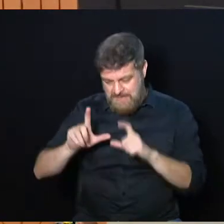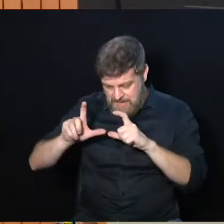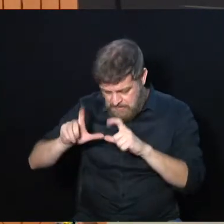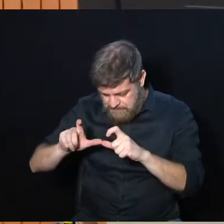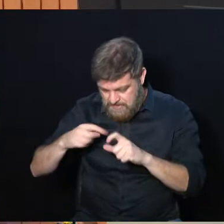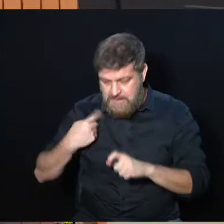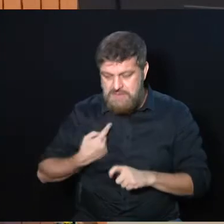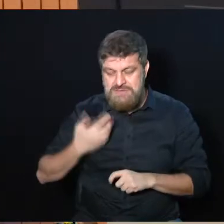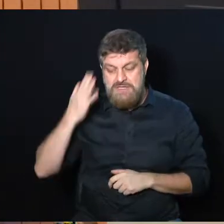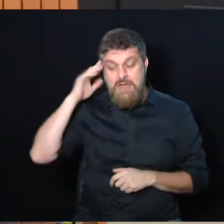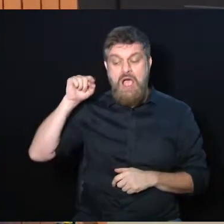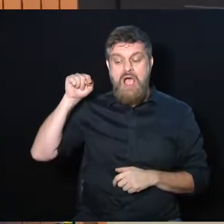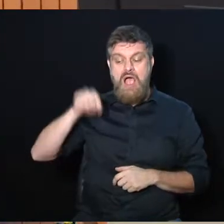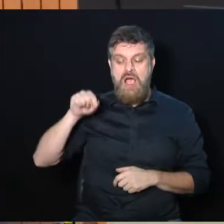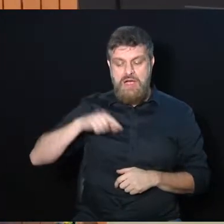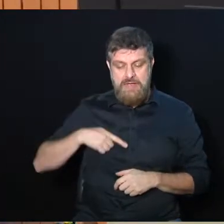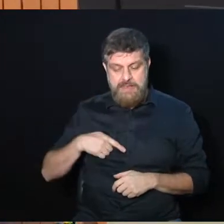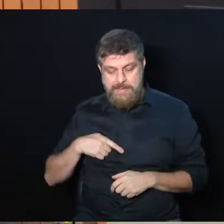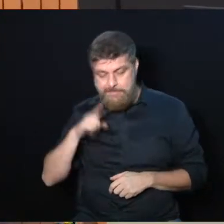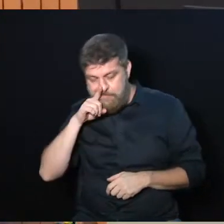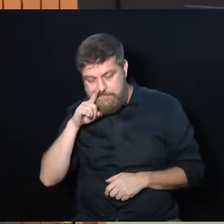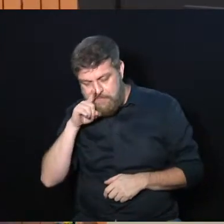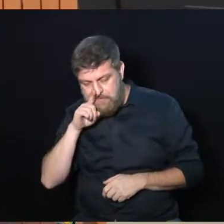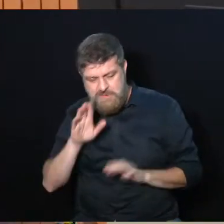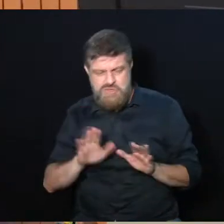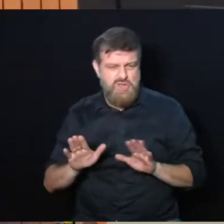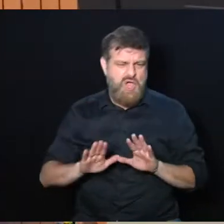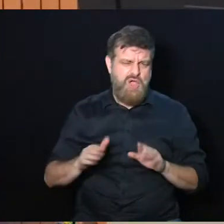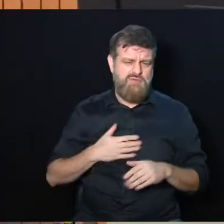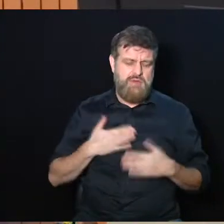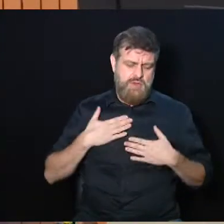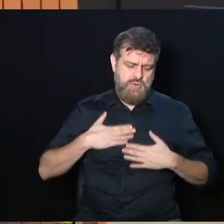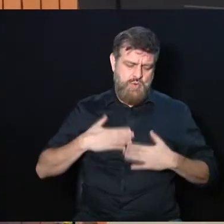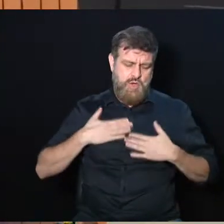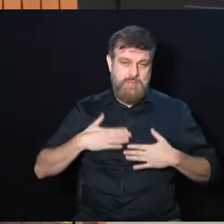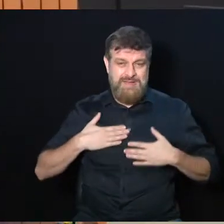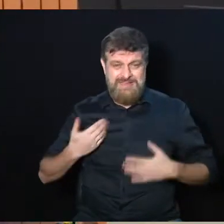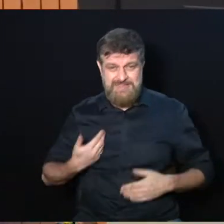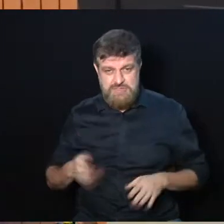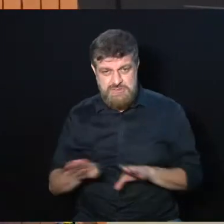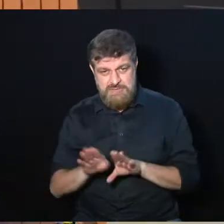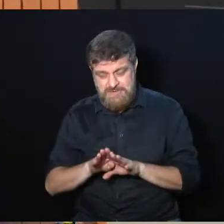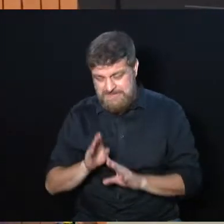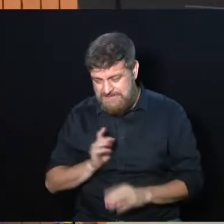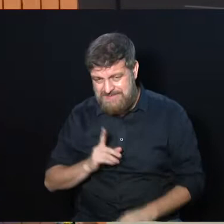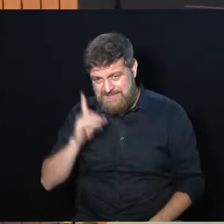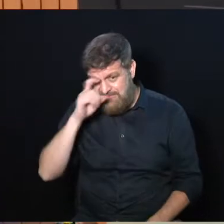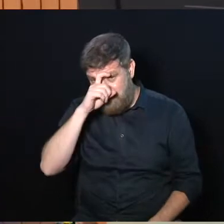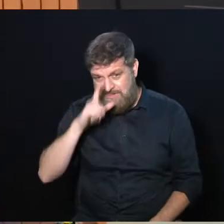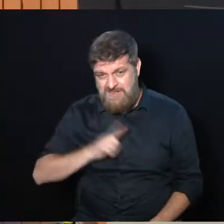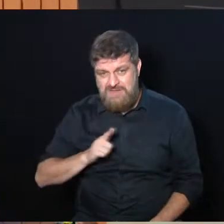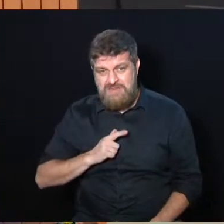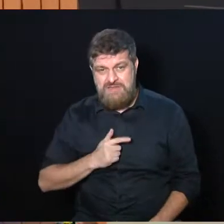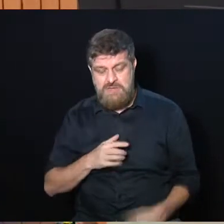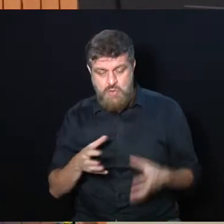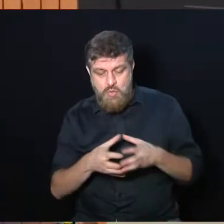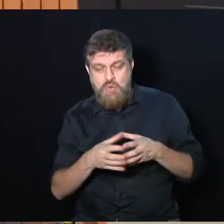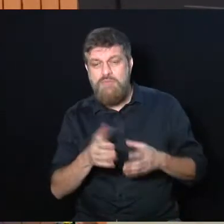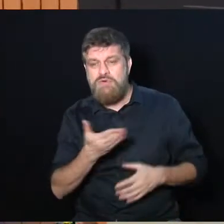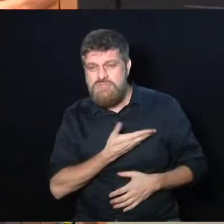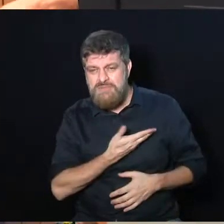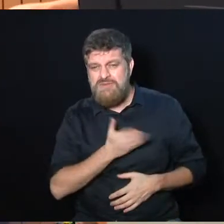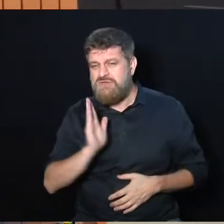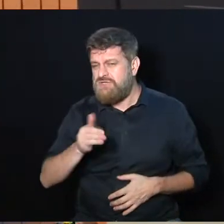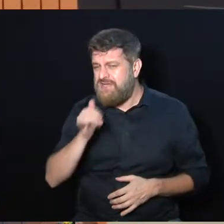condições de identificar se a serpente é peçonhenta, não peçonhenta. E, inclusive, quando a gente tem dificuldade, a gente tem uma rede de colegas. Então, eu já tive,